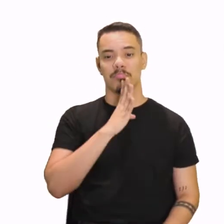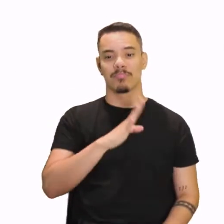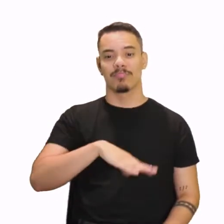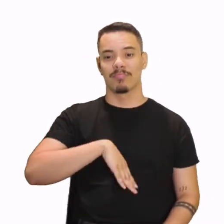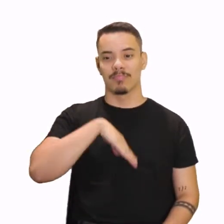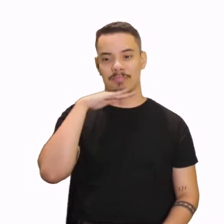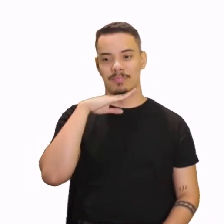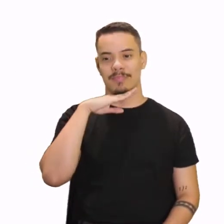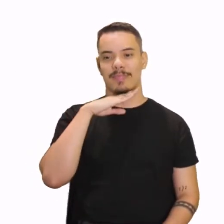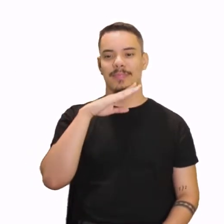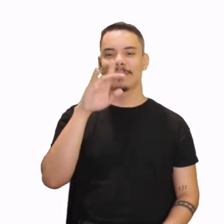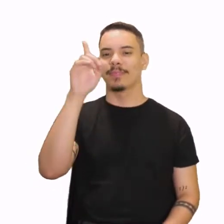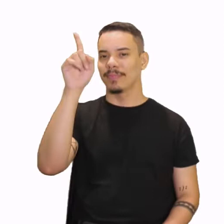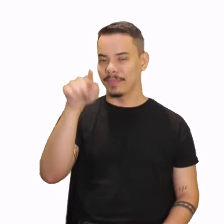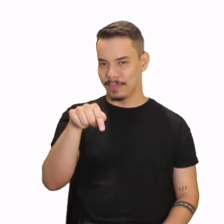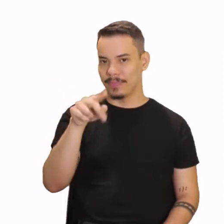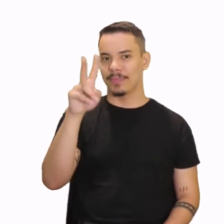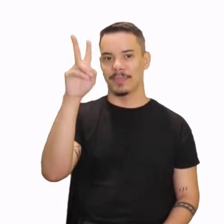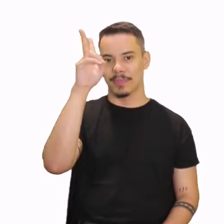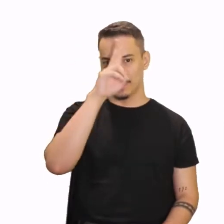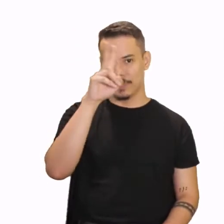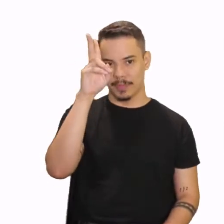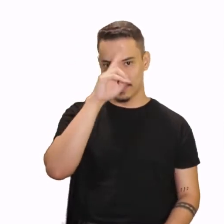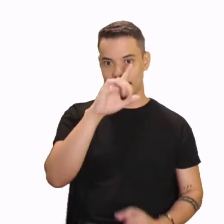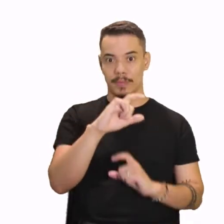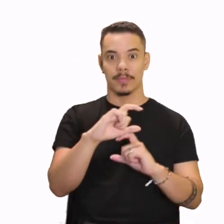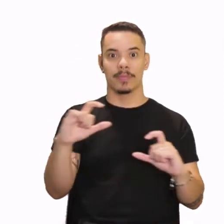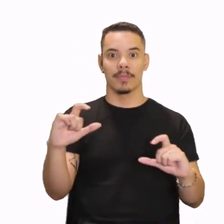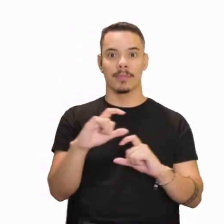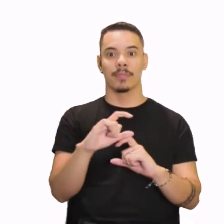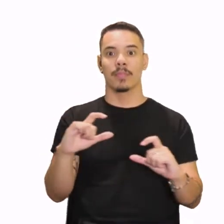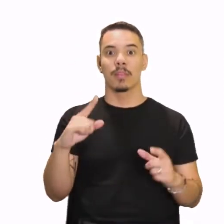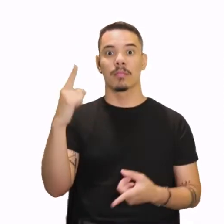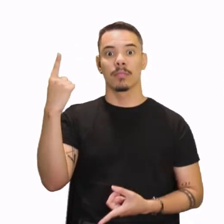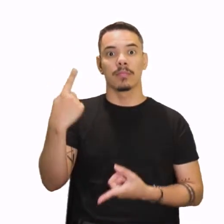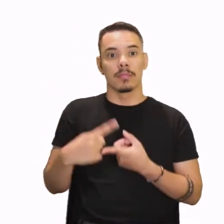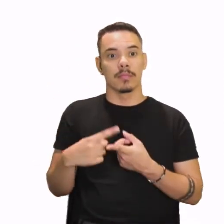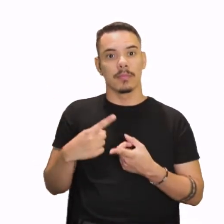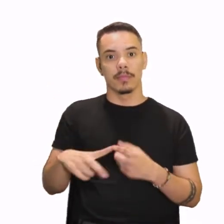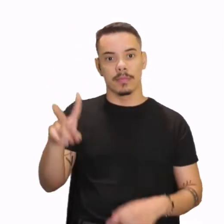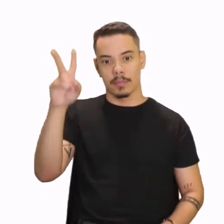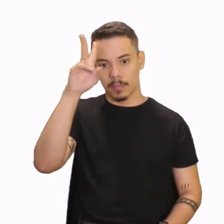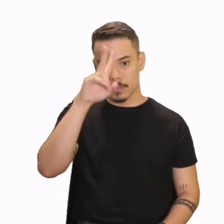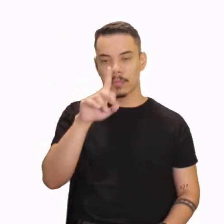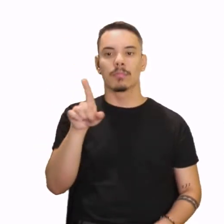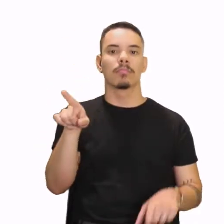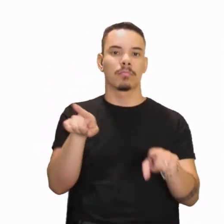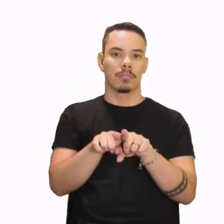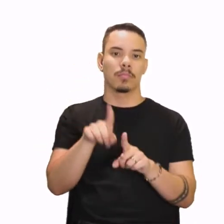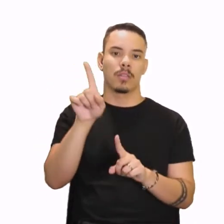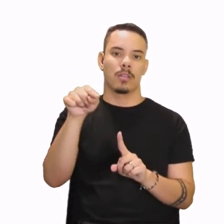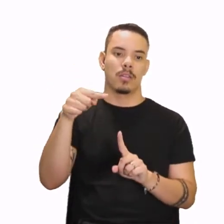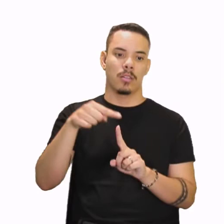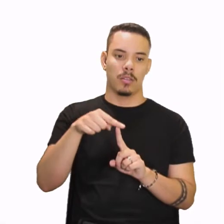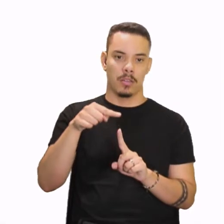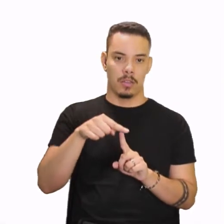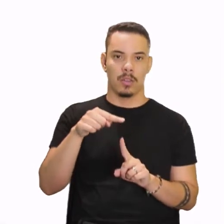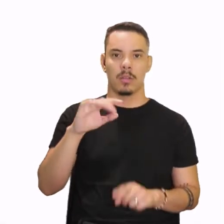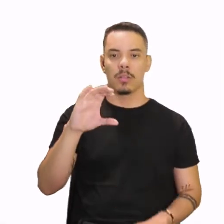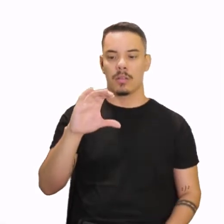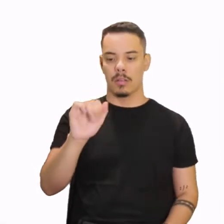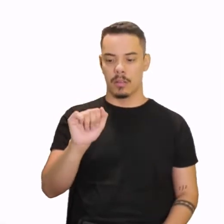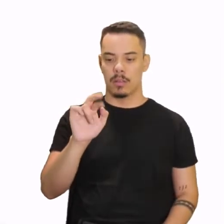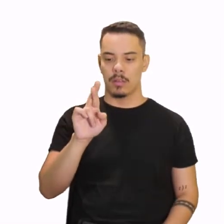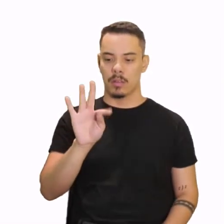é uma historinha é uma história em quadrinhos porque a história em quadrinho também é um tipo de cartoon